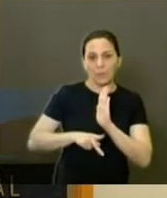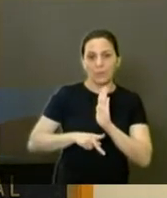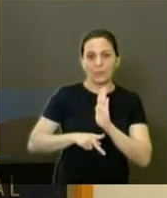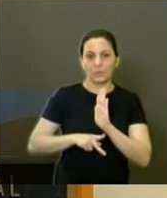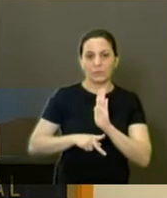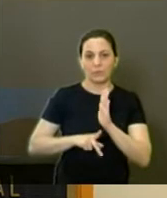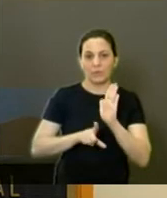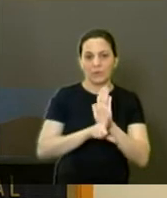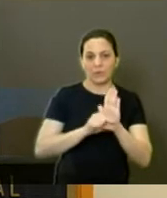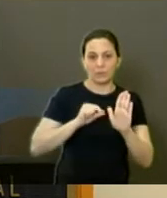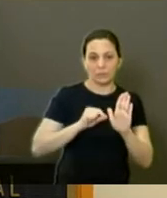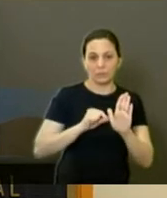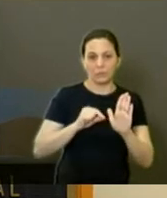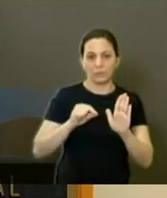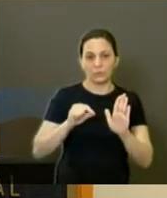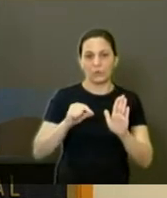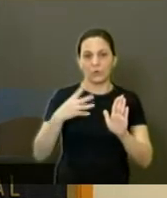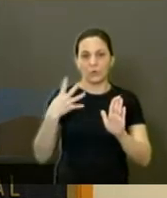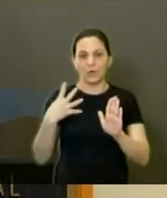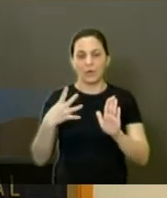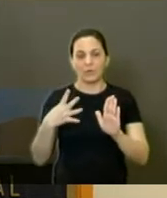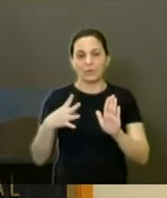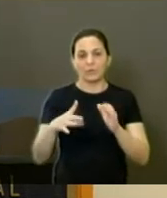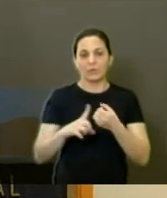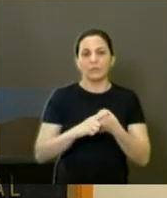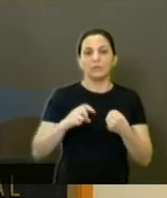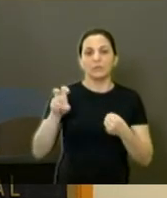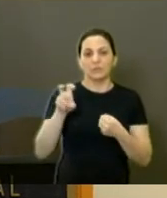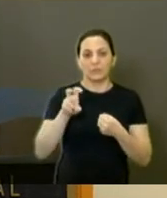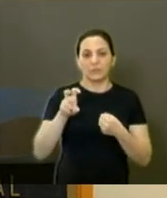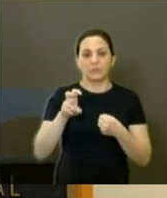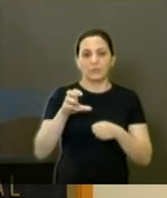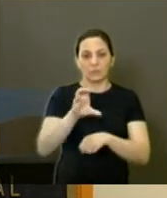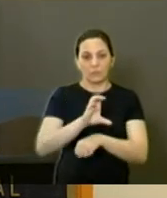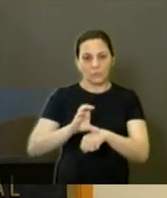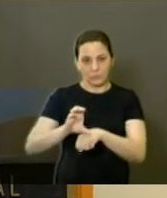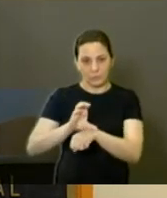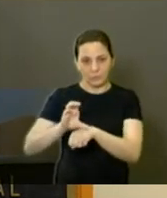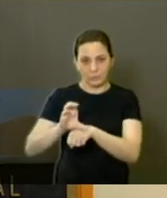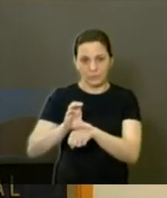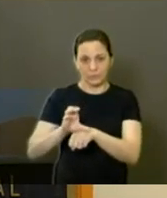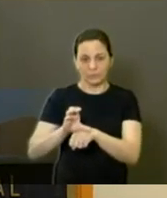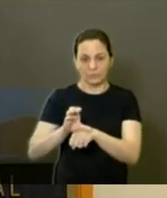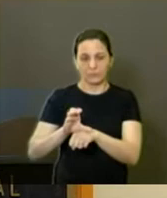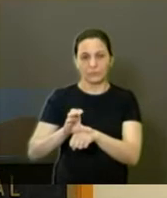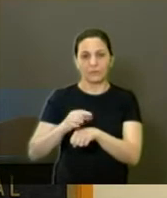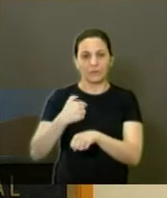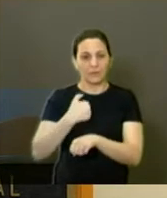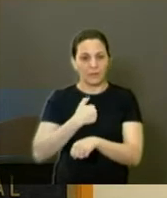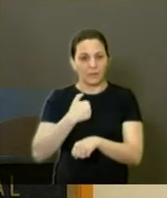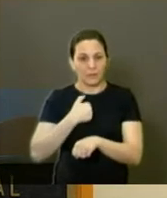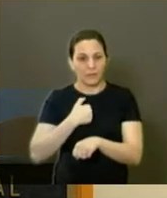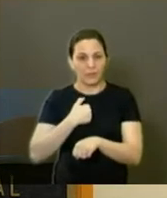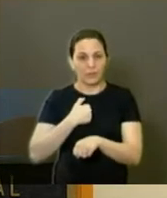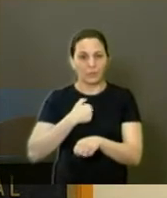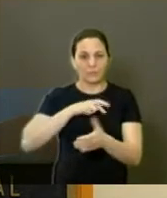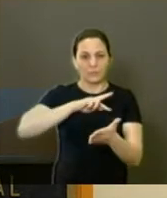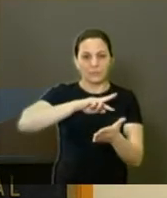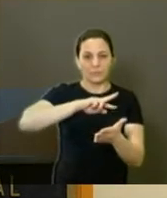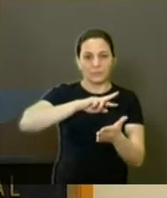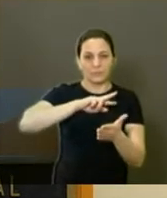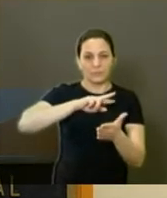pelo inciso 4 do artigo 5º da Constituição Federal, por diversas vezes, por inúmeras